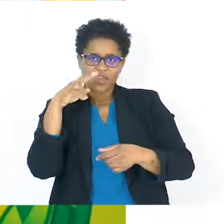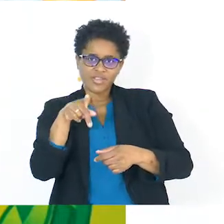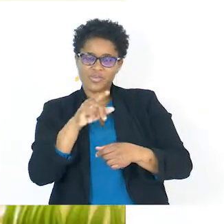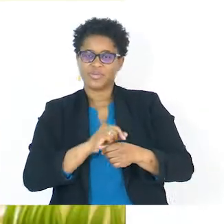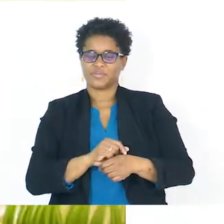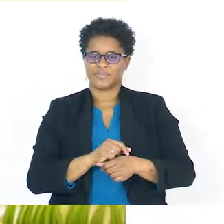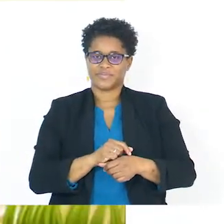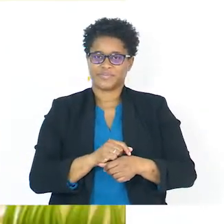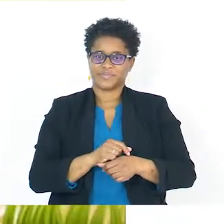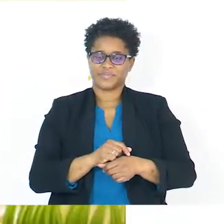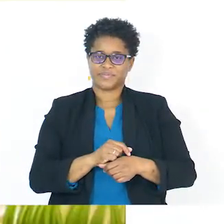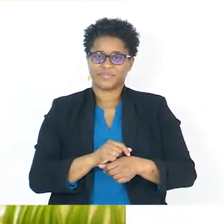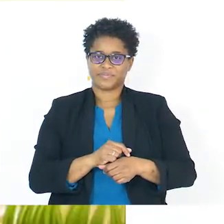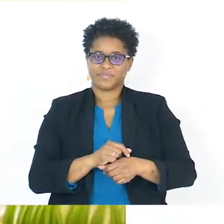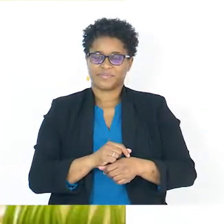só.